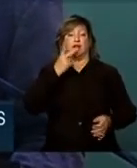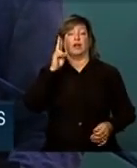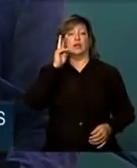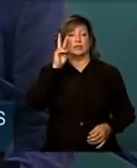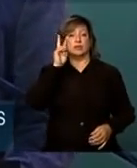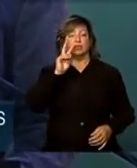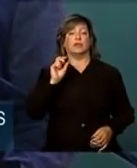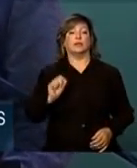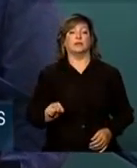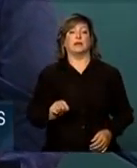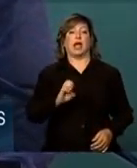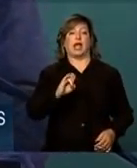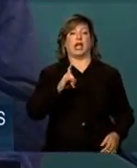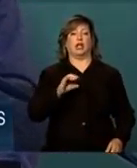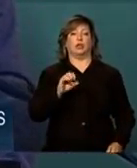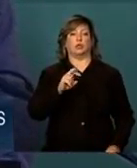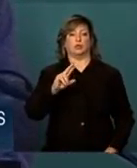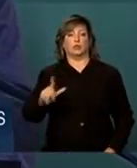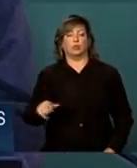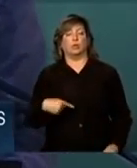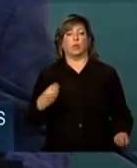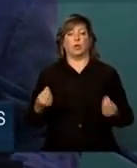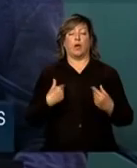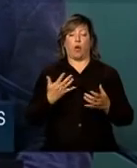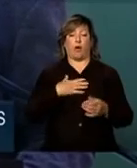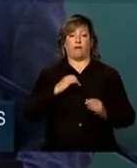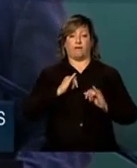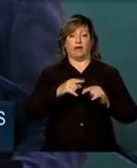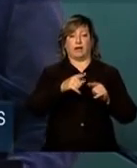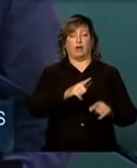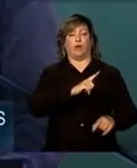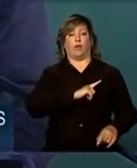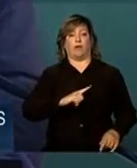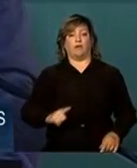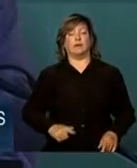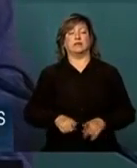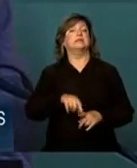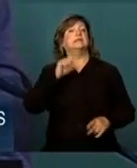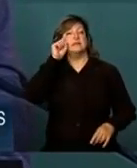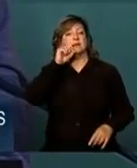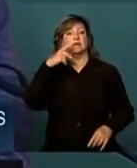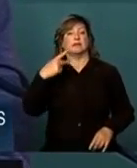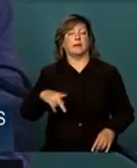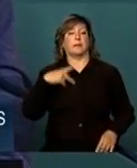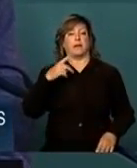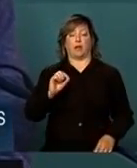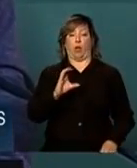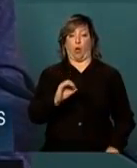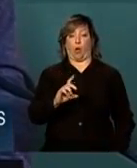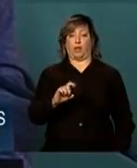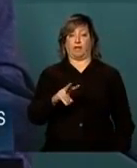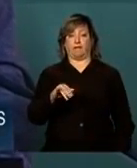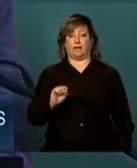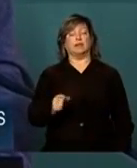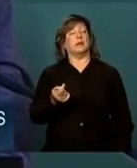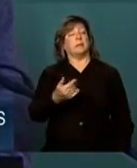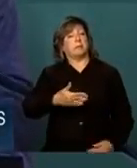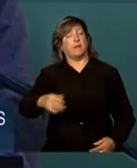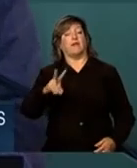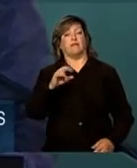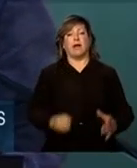Sul, queria dizer aqui para o senhor governador do estado, senadores do estado do Piauí, que a Codevasf em breve estará lançando